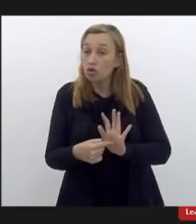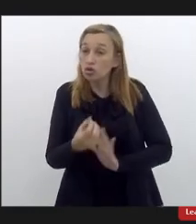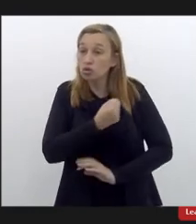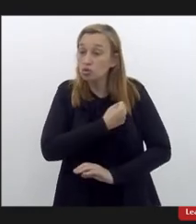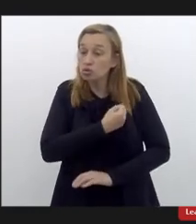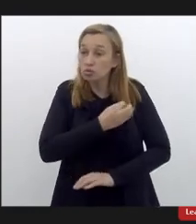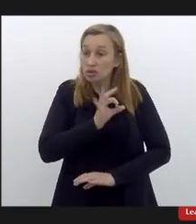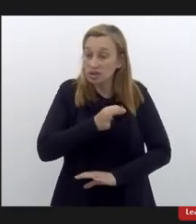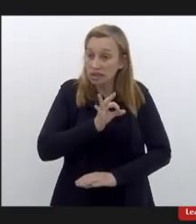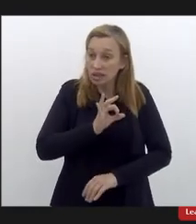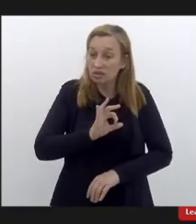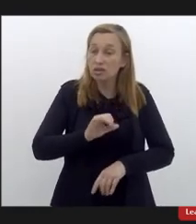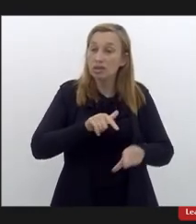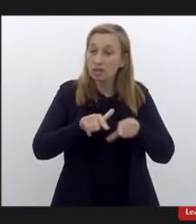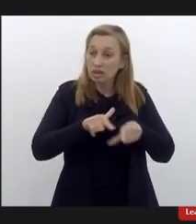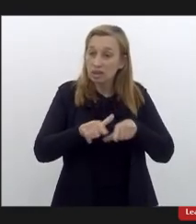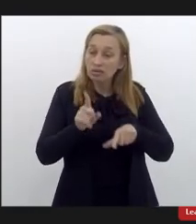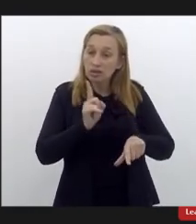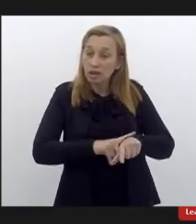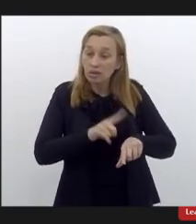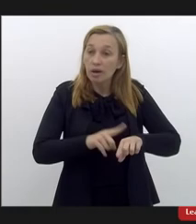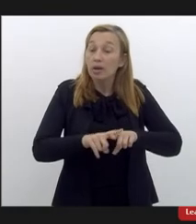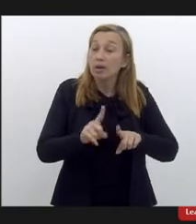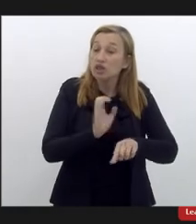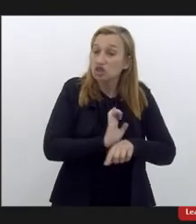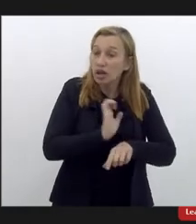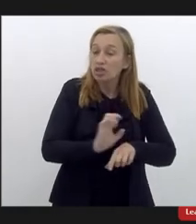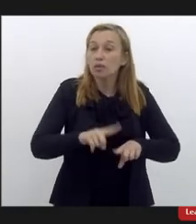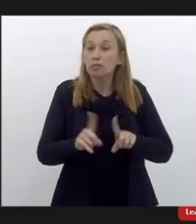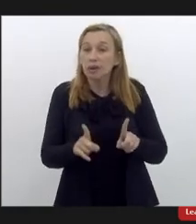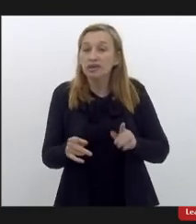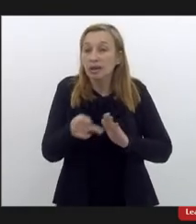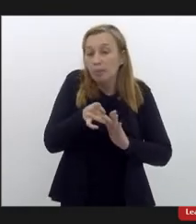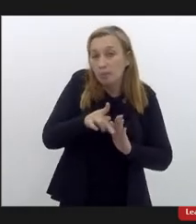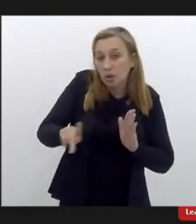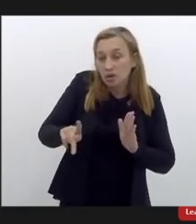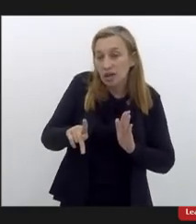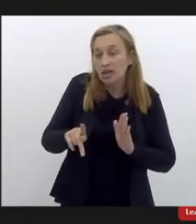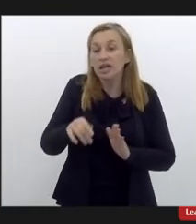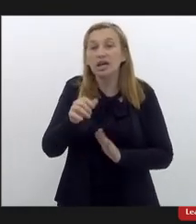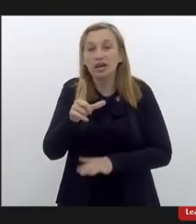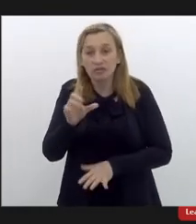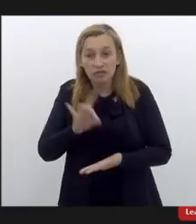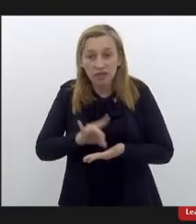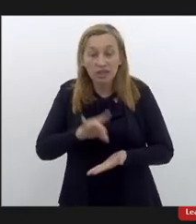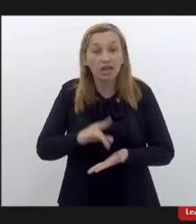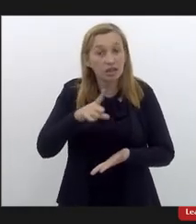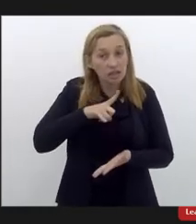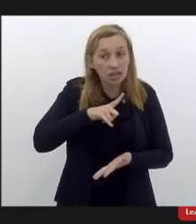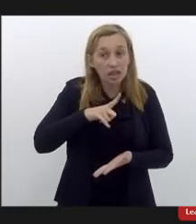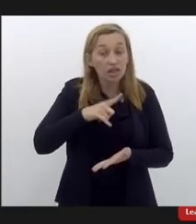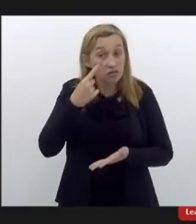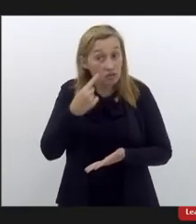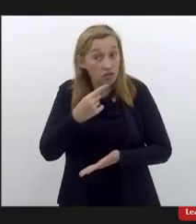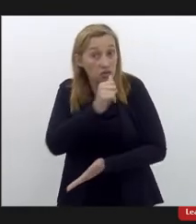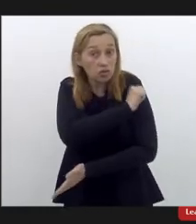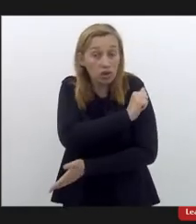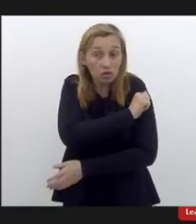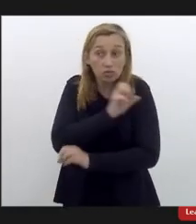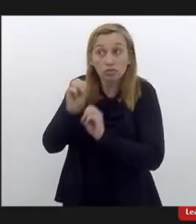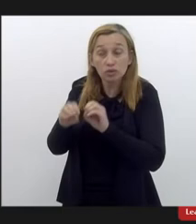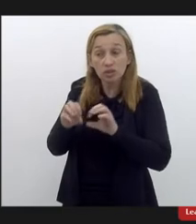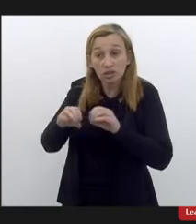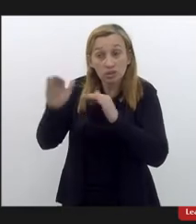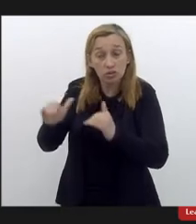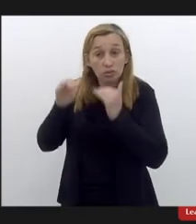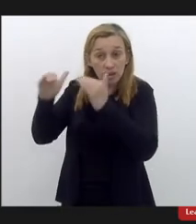de realização do estágio, mas que essa portaria, se ela realmente existir, ela seja revista, que os alunos do ensino superior,